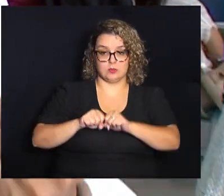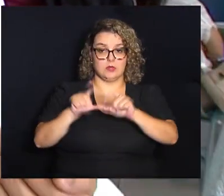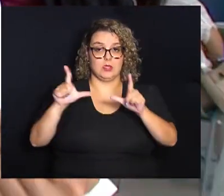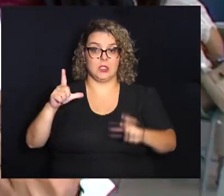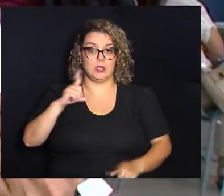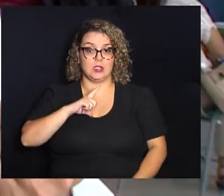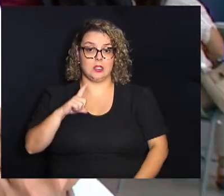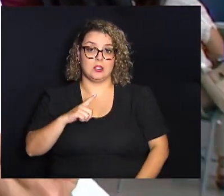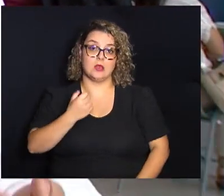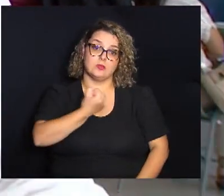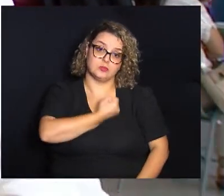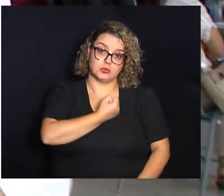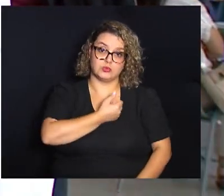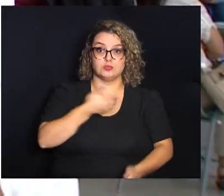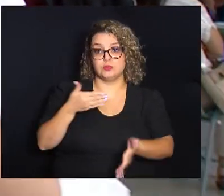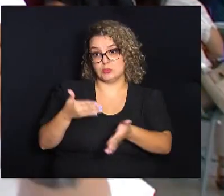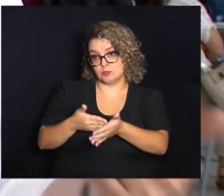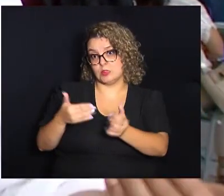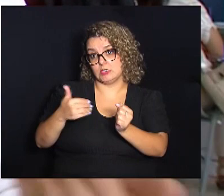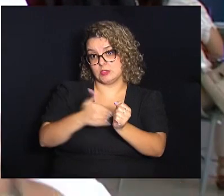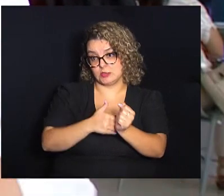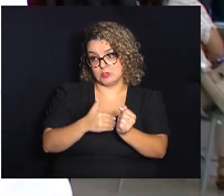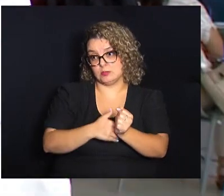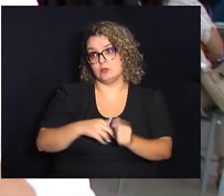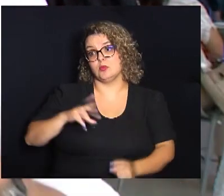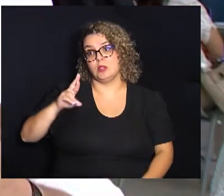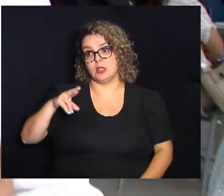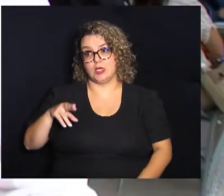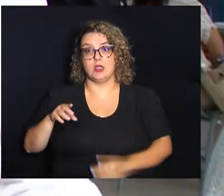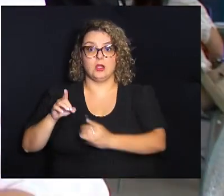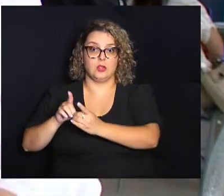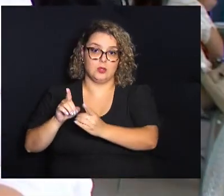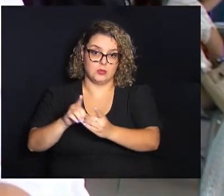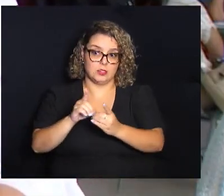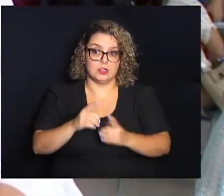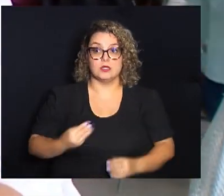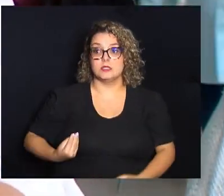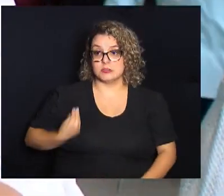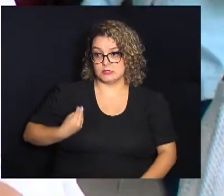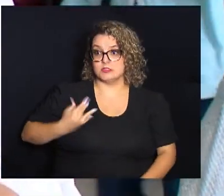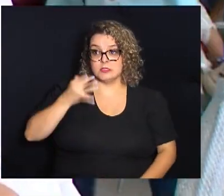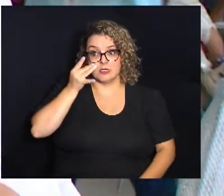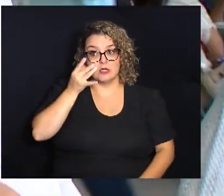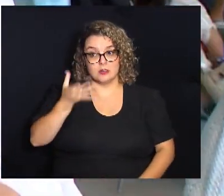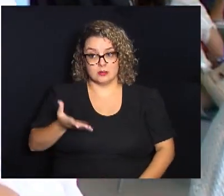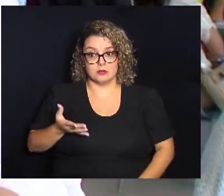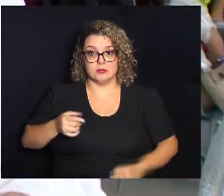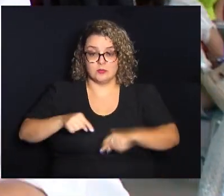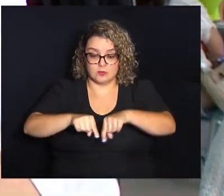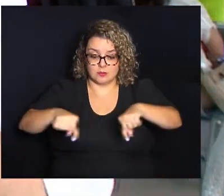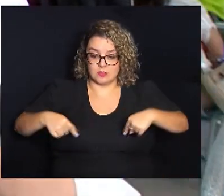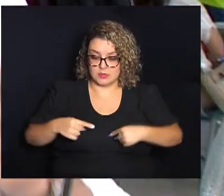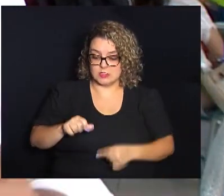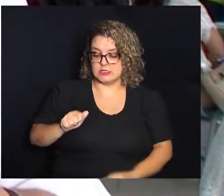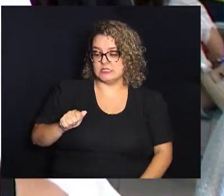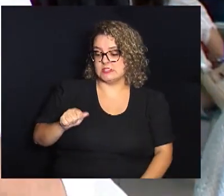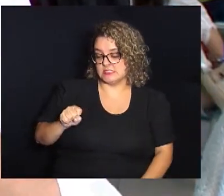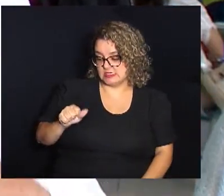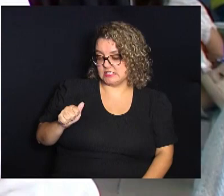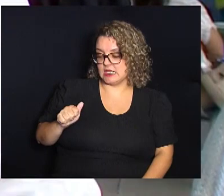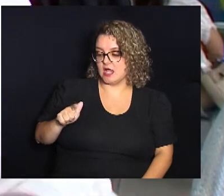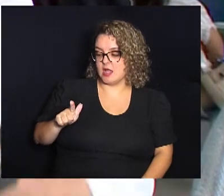um número limitado de senha, por conta do atendimento ser aqui no saguão da Prefeitura Municipal, esse